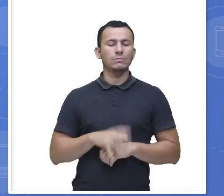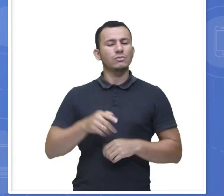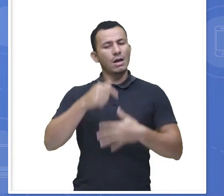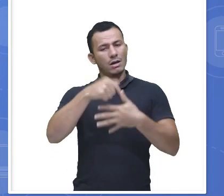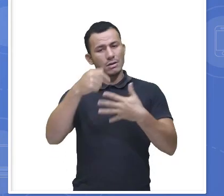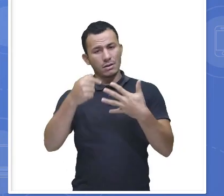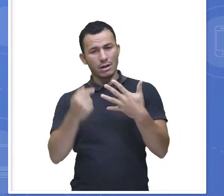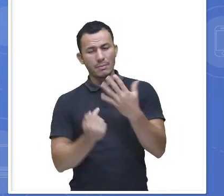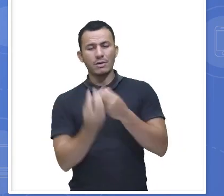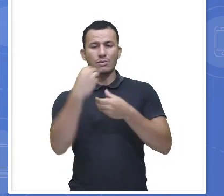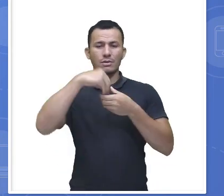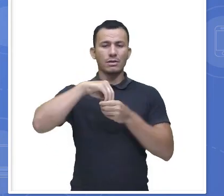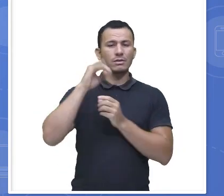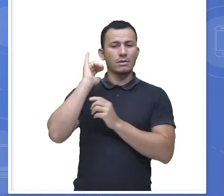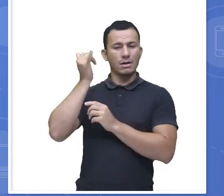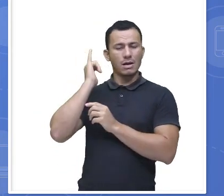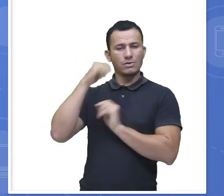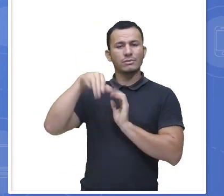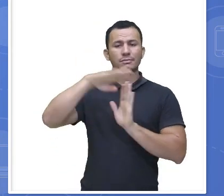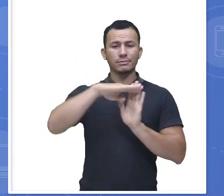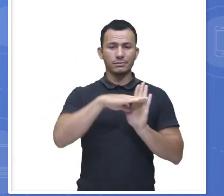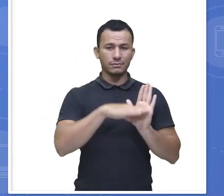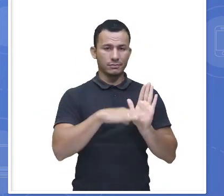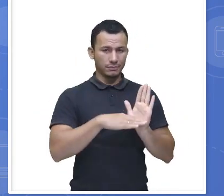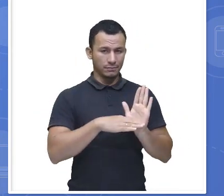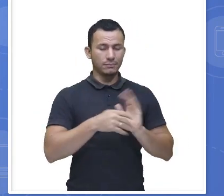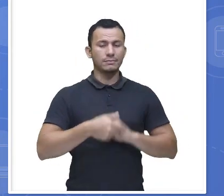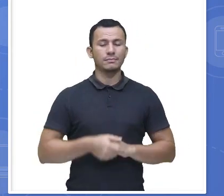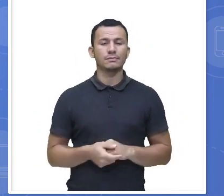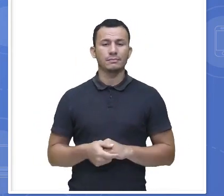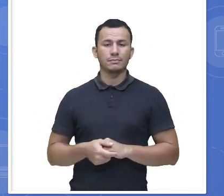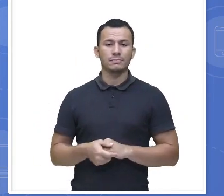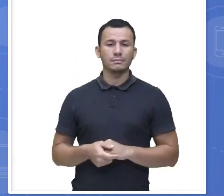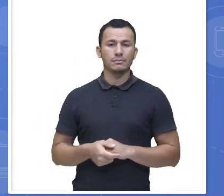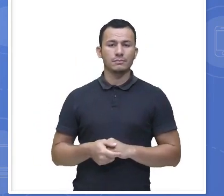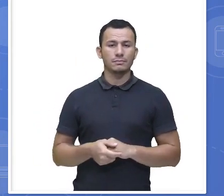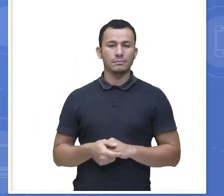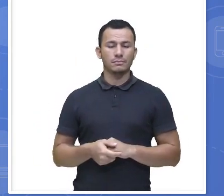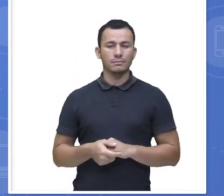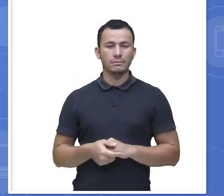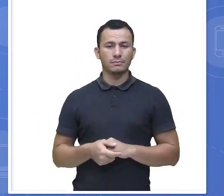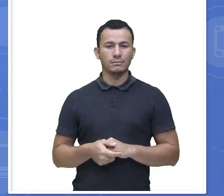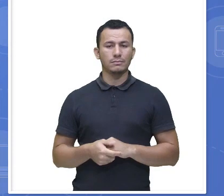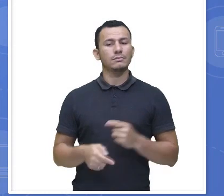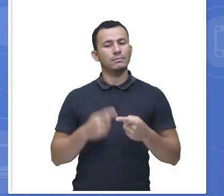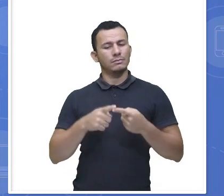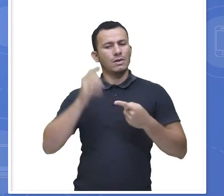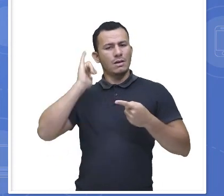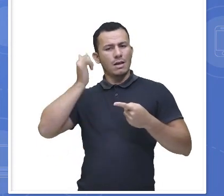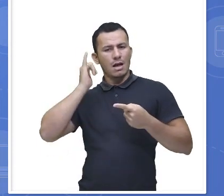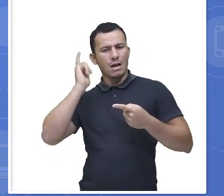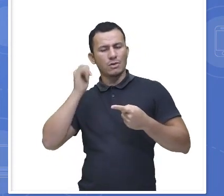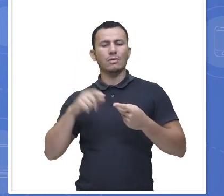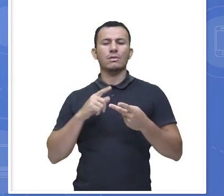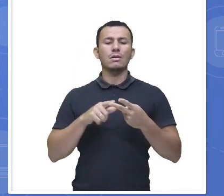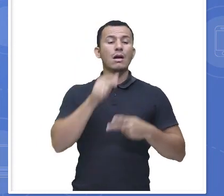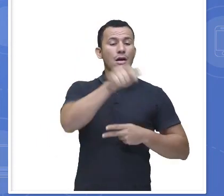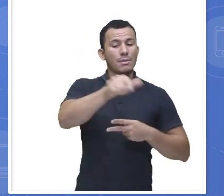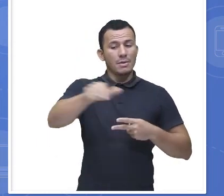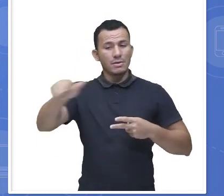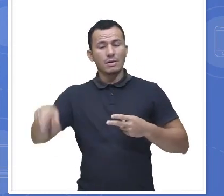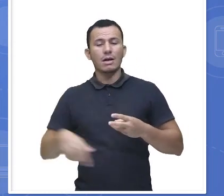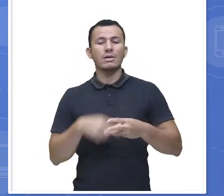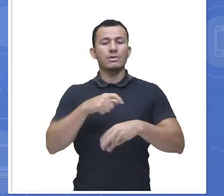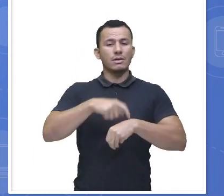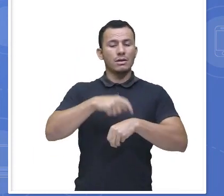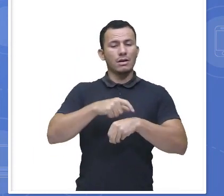elementos que formam a narrativa, né, que não podem faltar nela. Ou seja, o narrador, os personagens, o tempo,